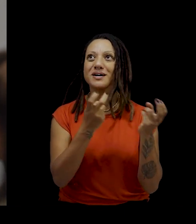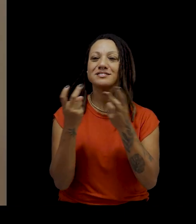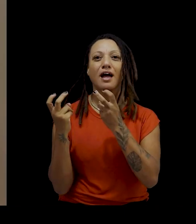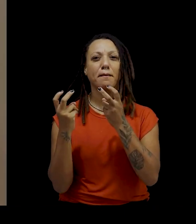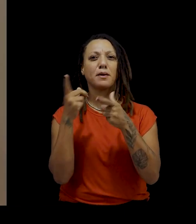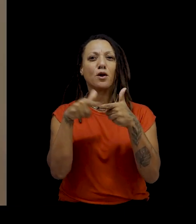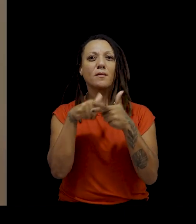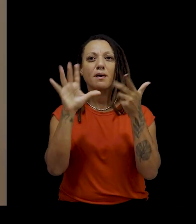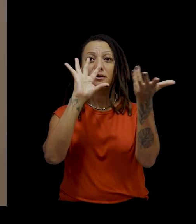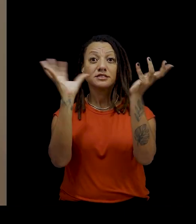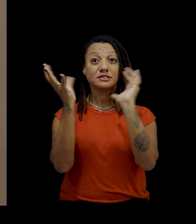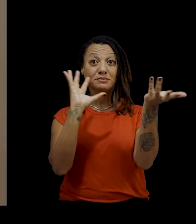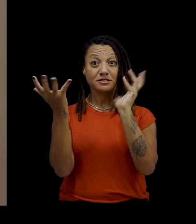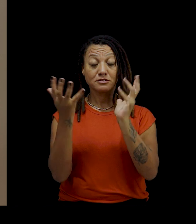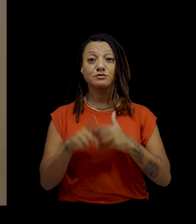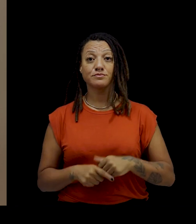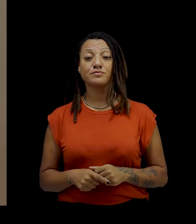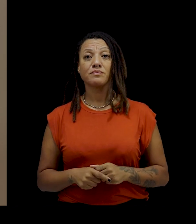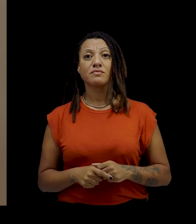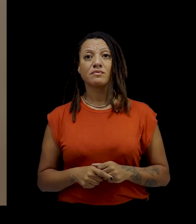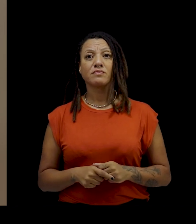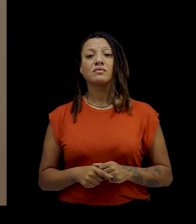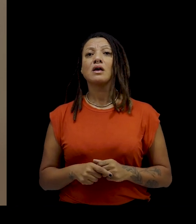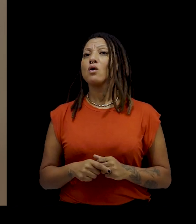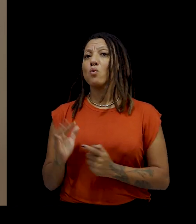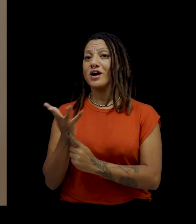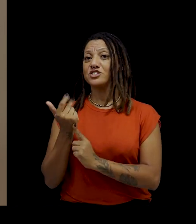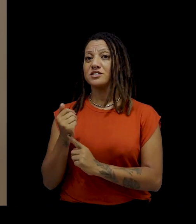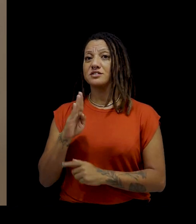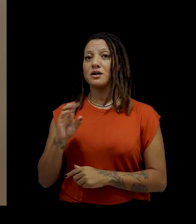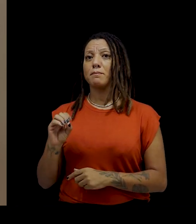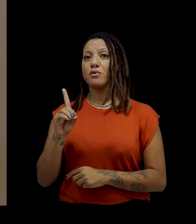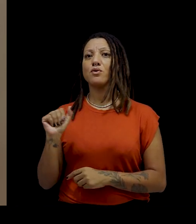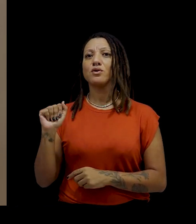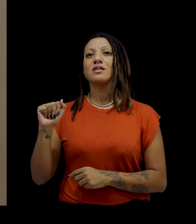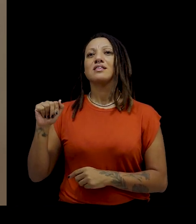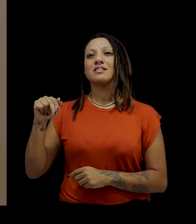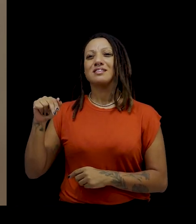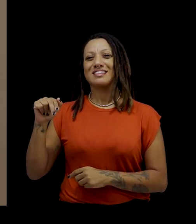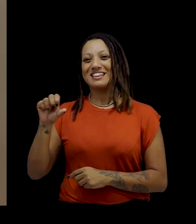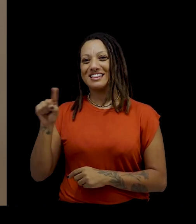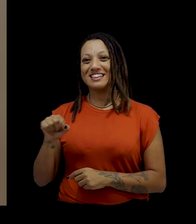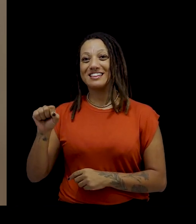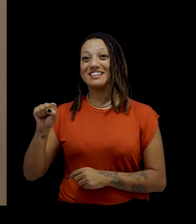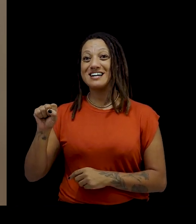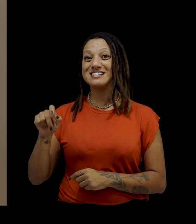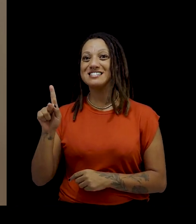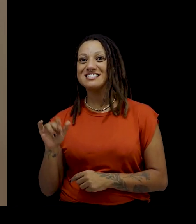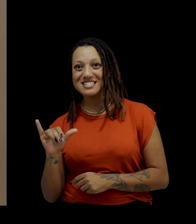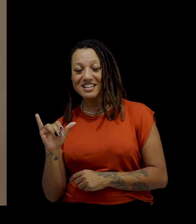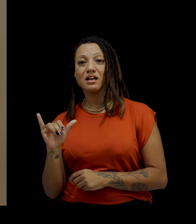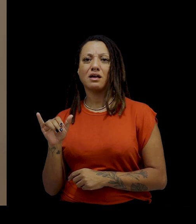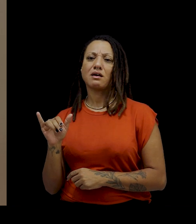os problemas climáticos, tem algo que o Jorge Bodansky me falou uma vez conversando com ele, que ficou uma